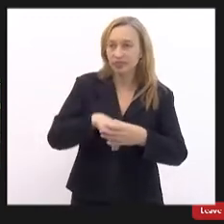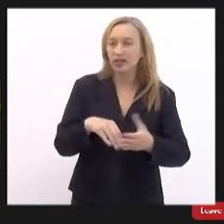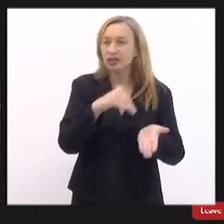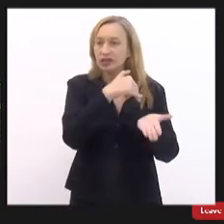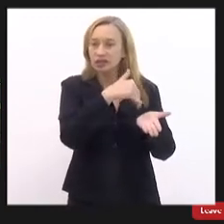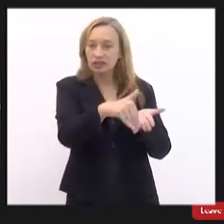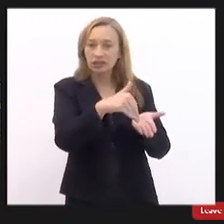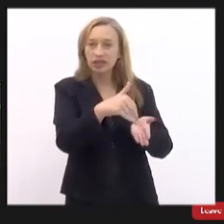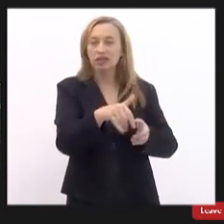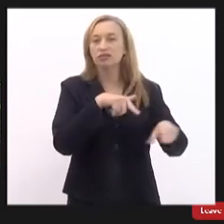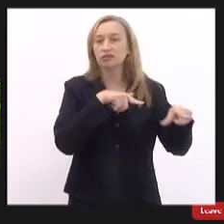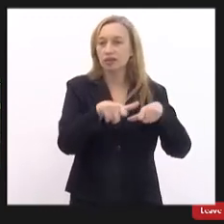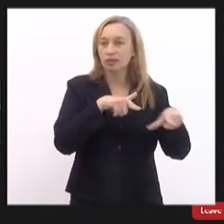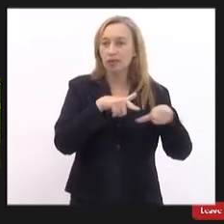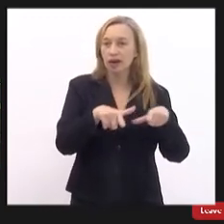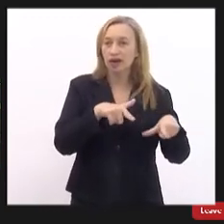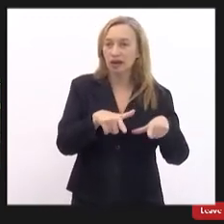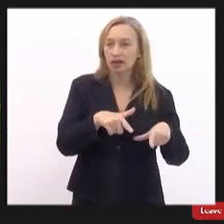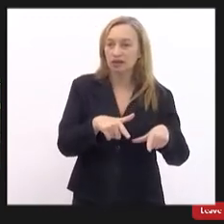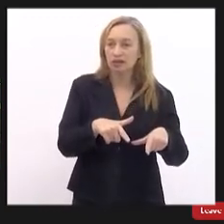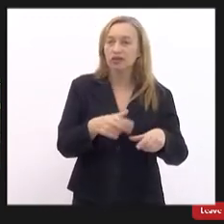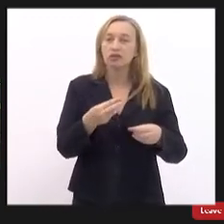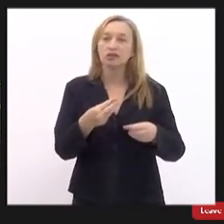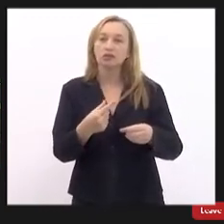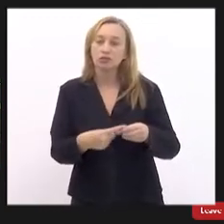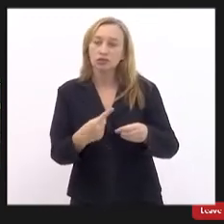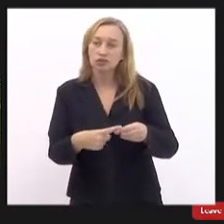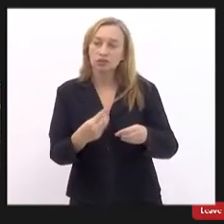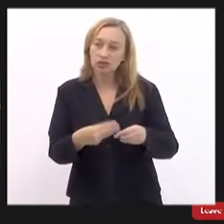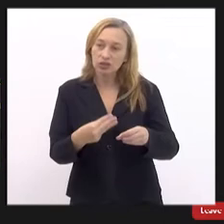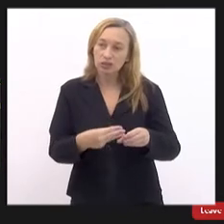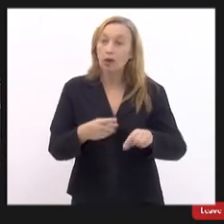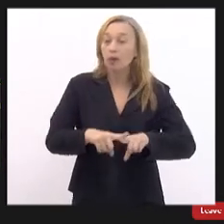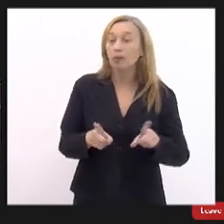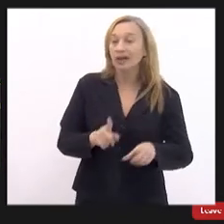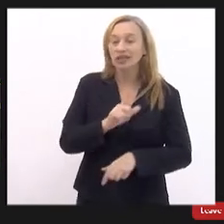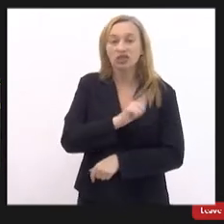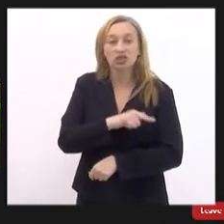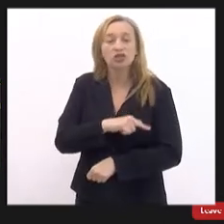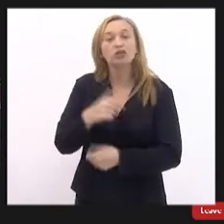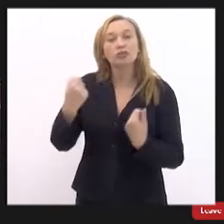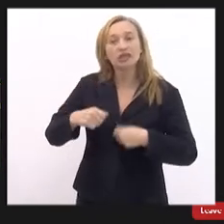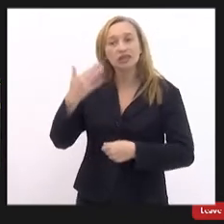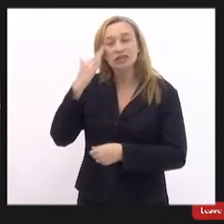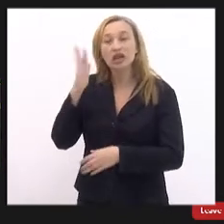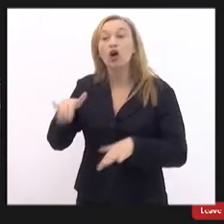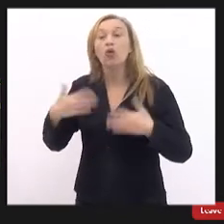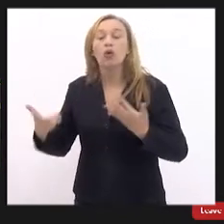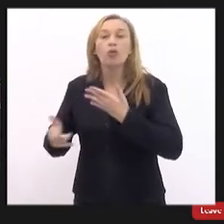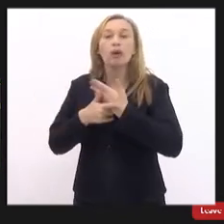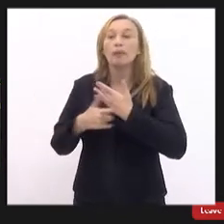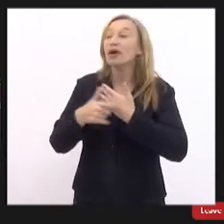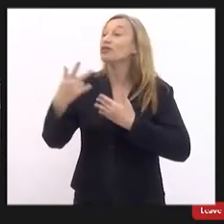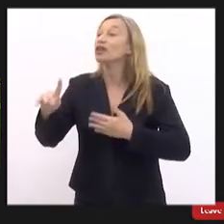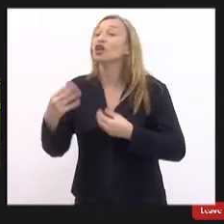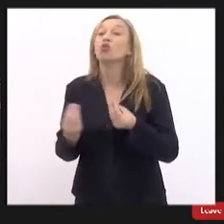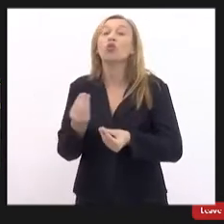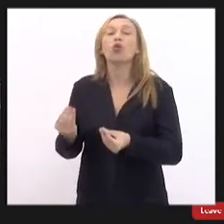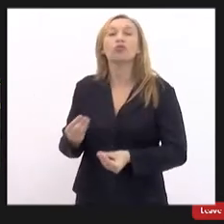secretarias de trabalho, aí eu falo no nível municipal, mas esses gestores, eles têm que entender qual é o papel deles como